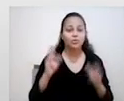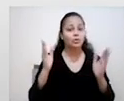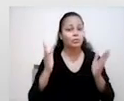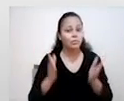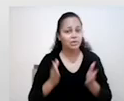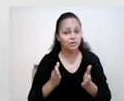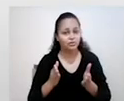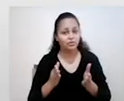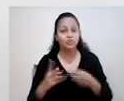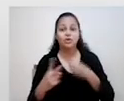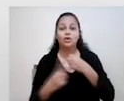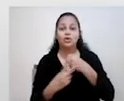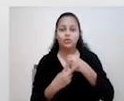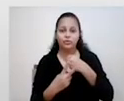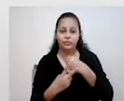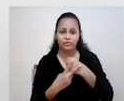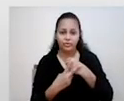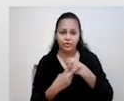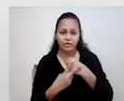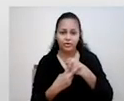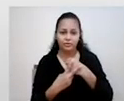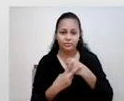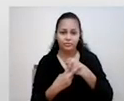o verbo no infinitivo.